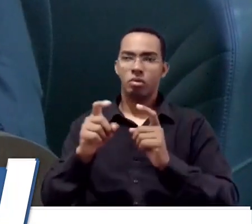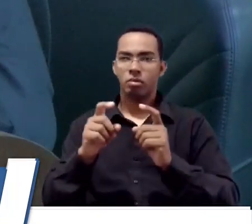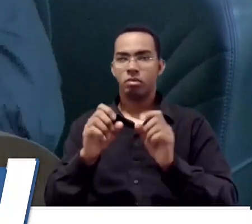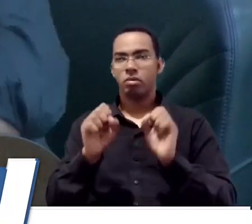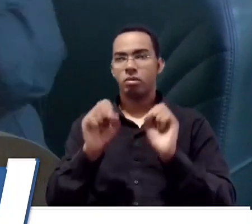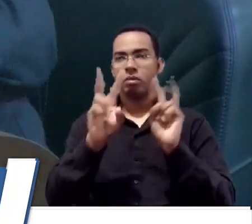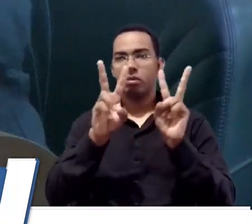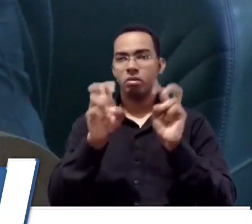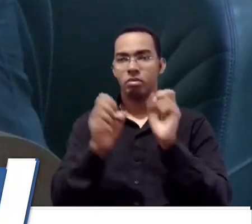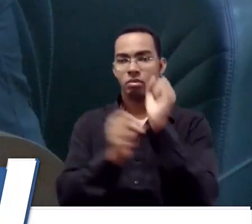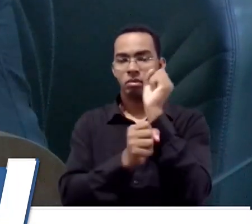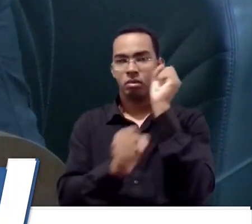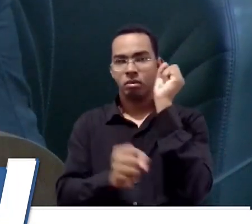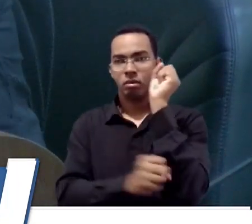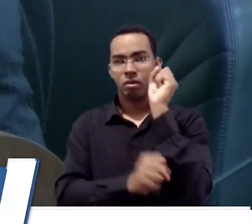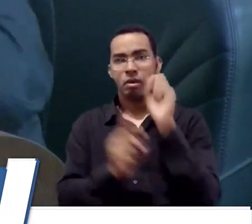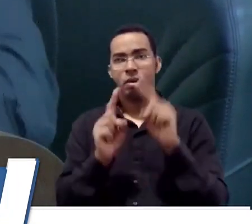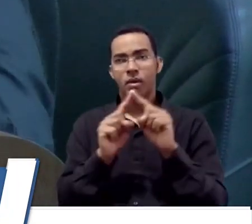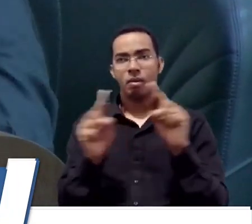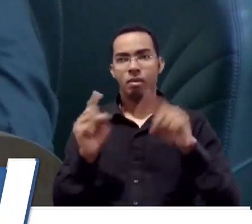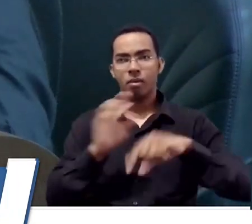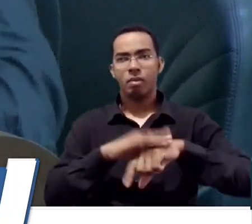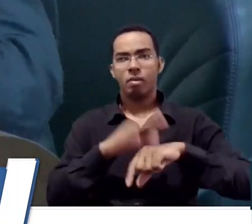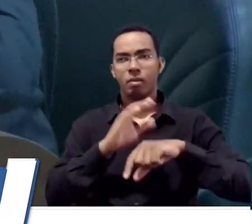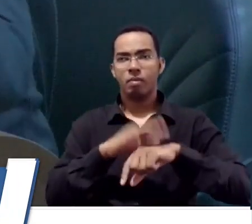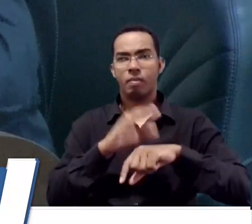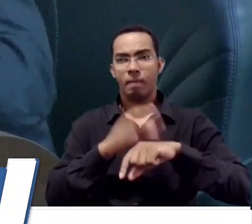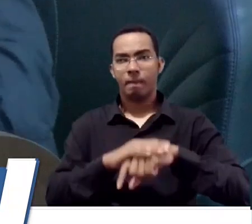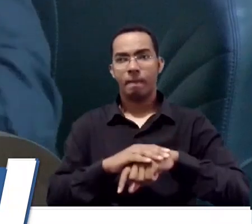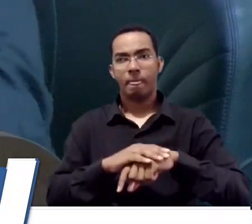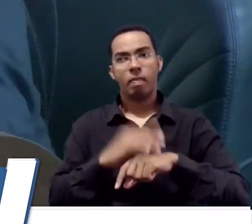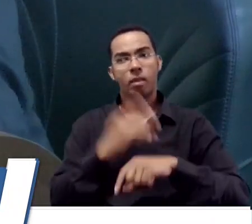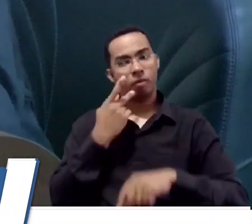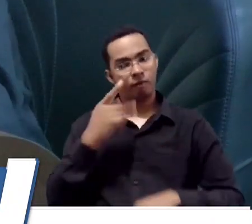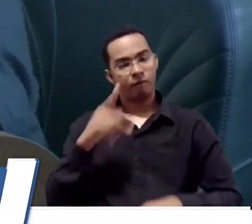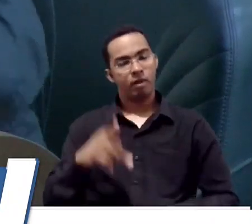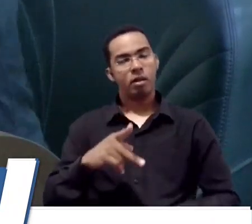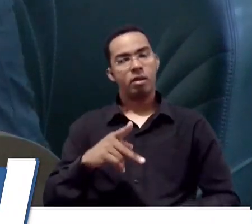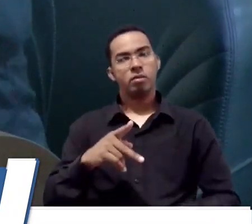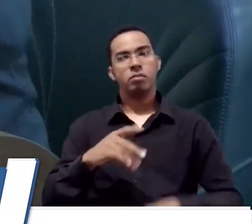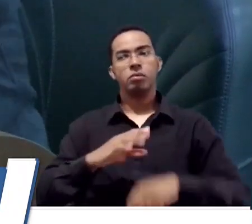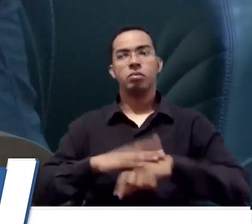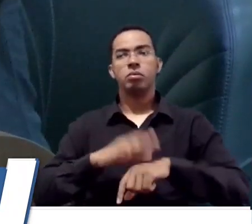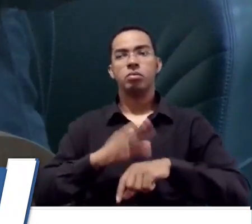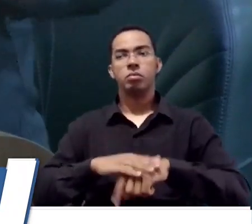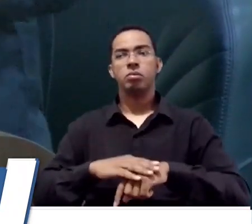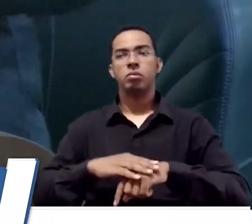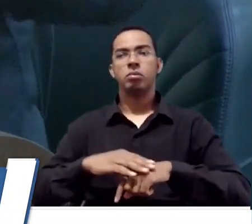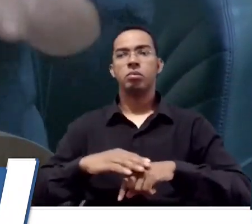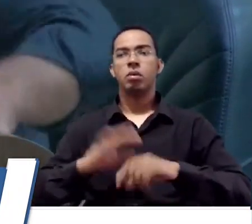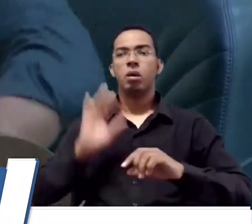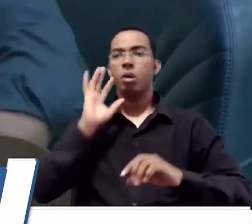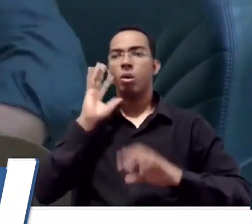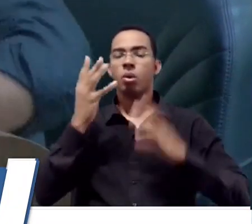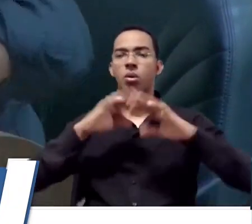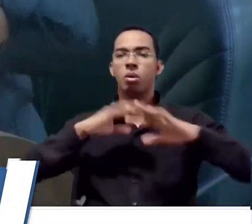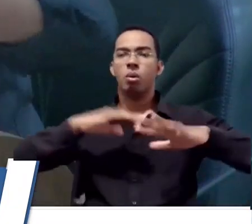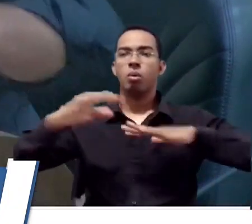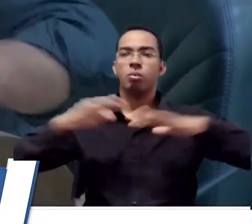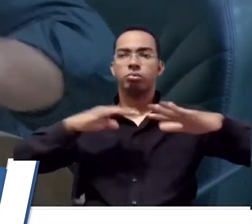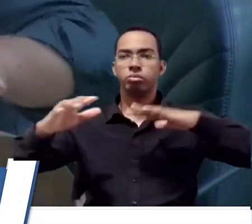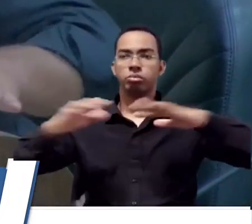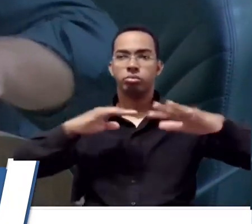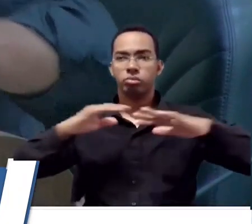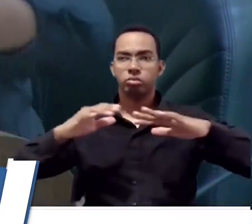Sabesp. Mas quando é um ano, eu estou aqui para falar, quando é um ano político, acontece um monte de coisa, e